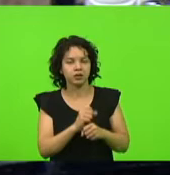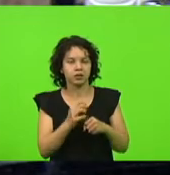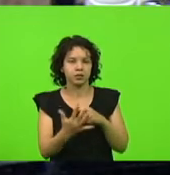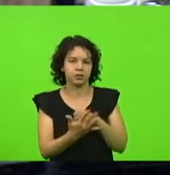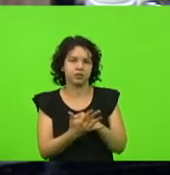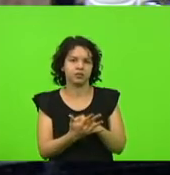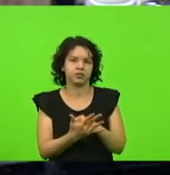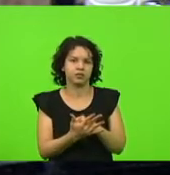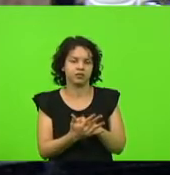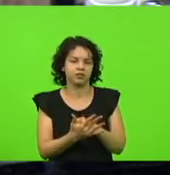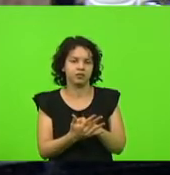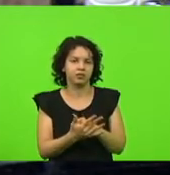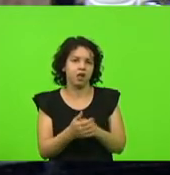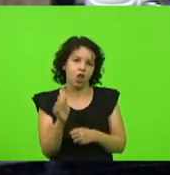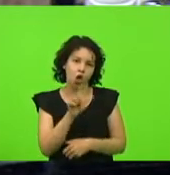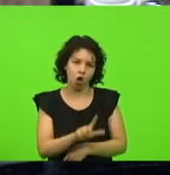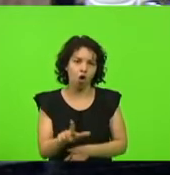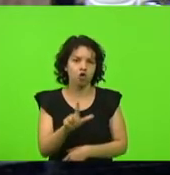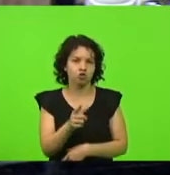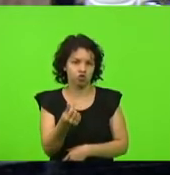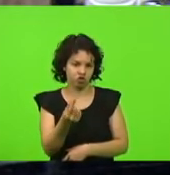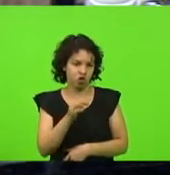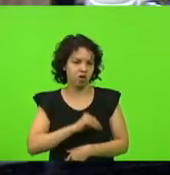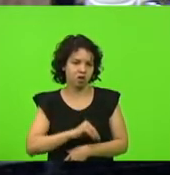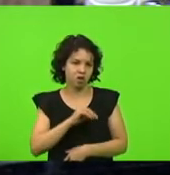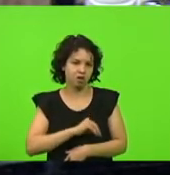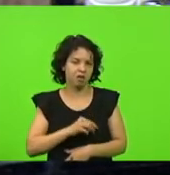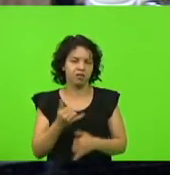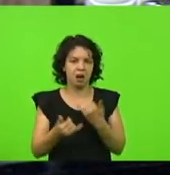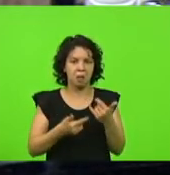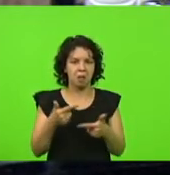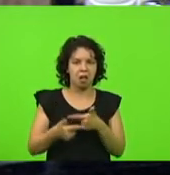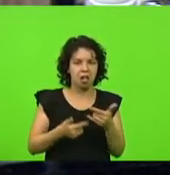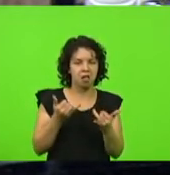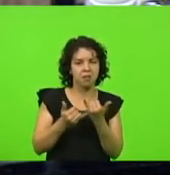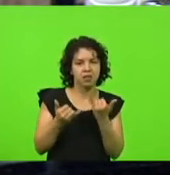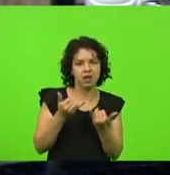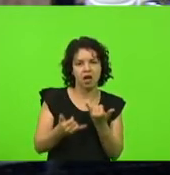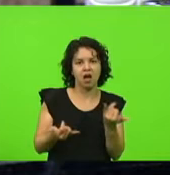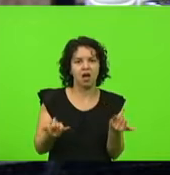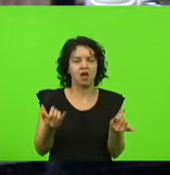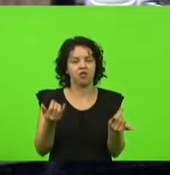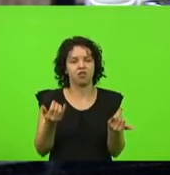recebendo, trabalhando pela metade, trabalhando de casa, é fácil.